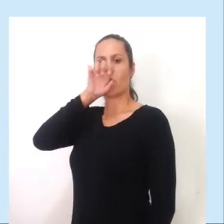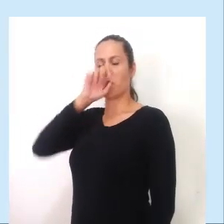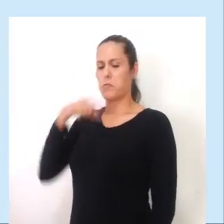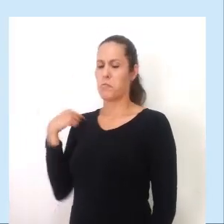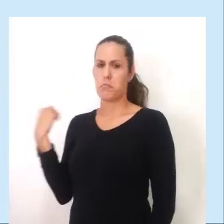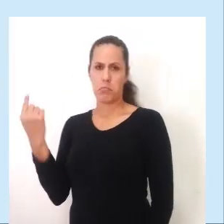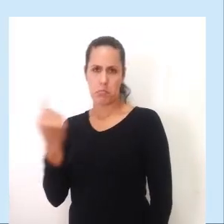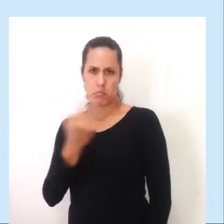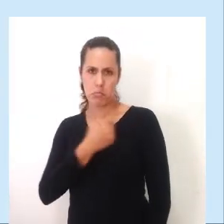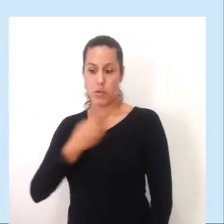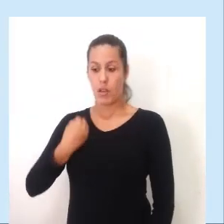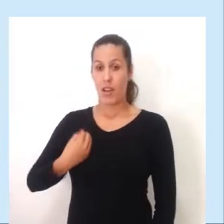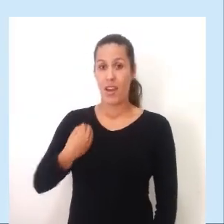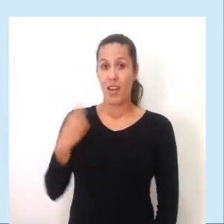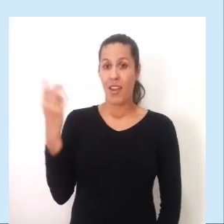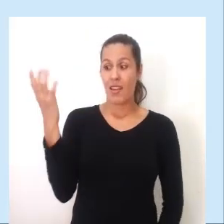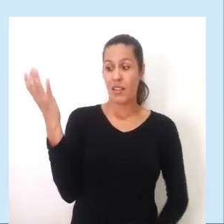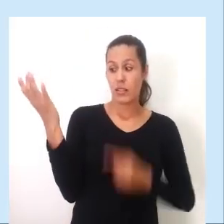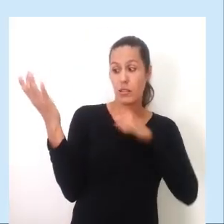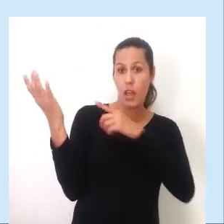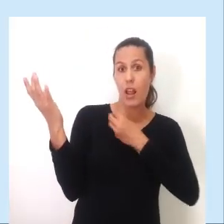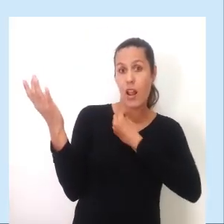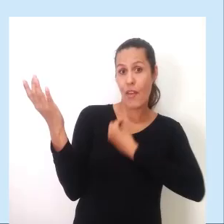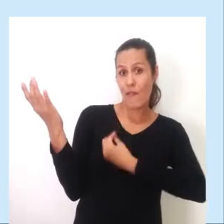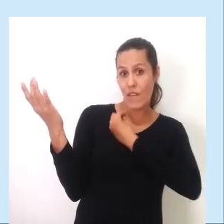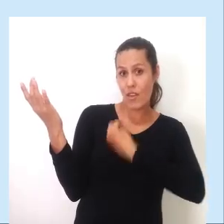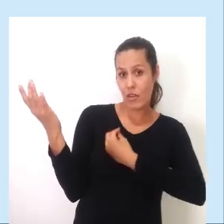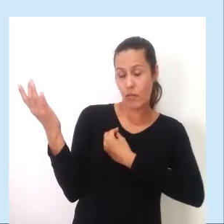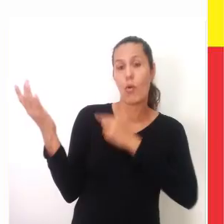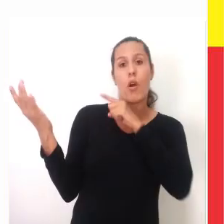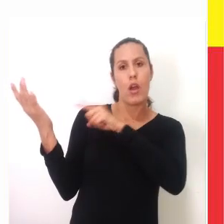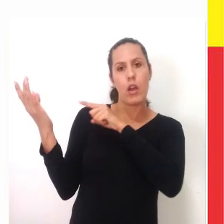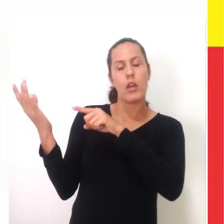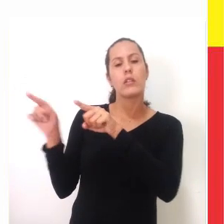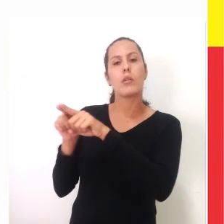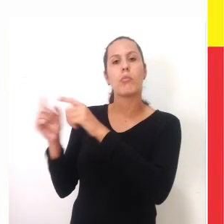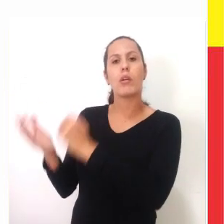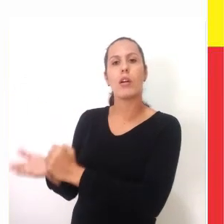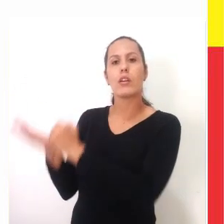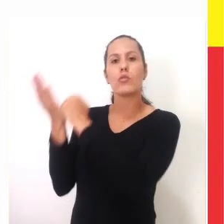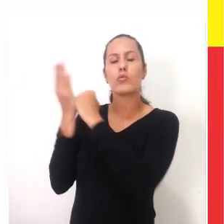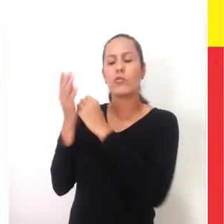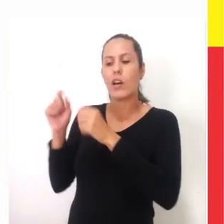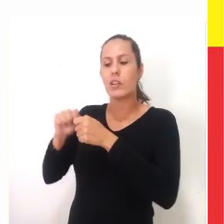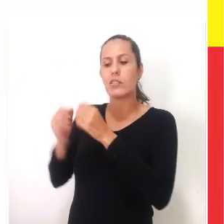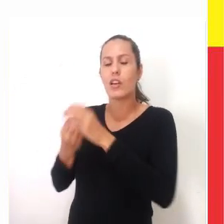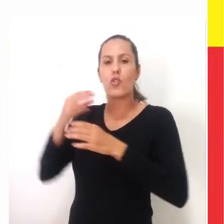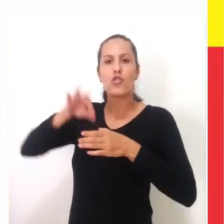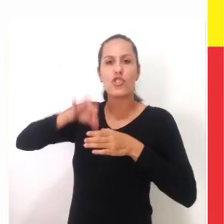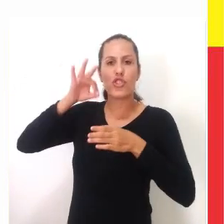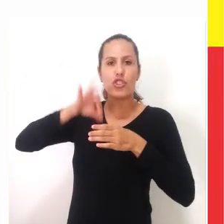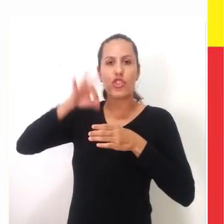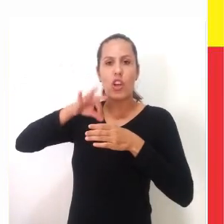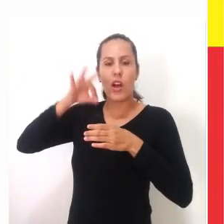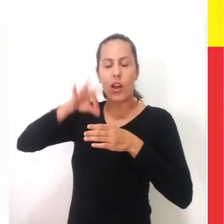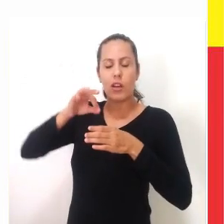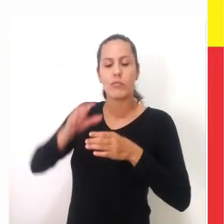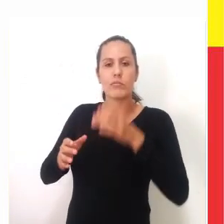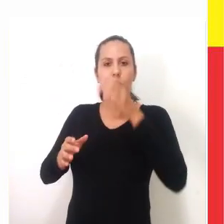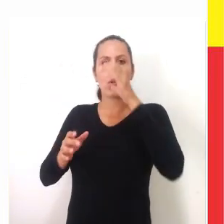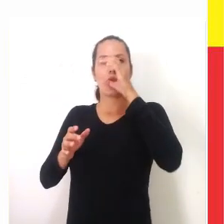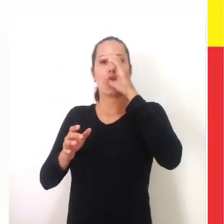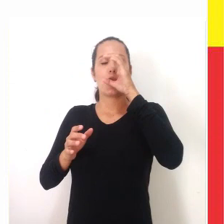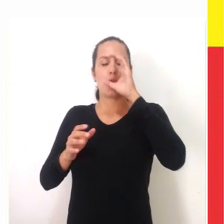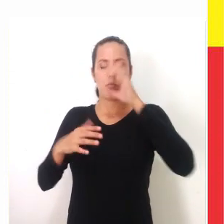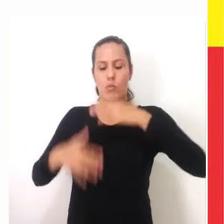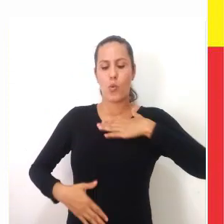ser um fóssil vivo, o ginkgo biloba alivia as dores nas articulações.